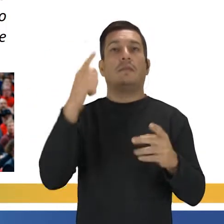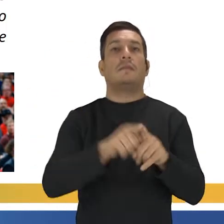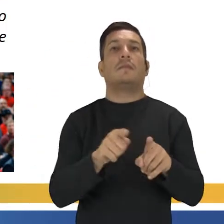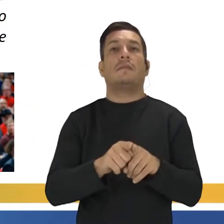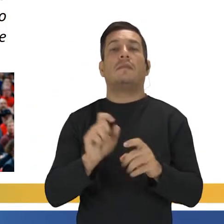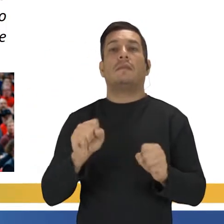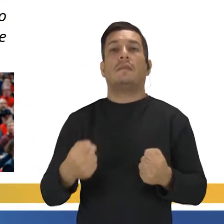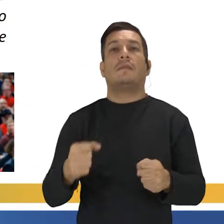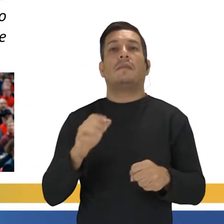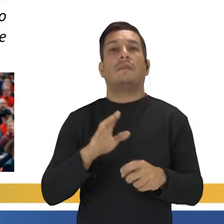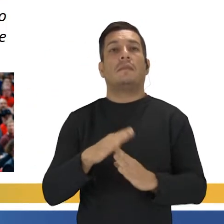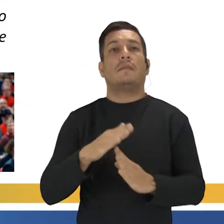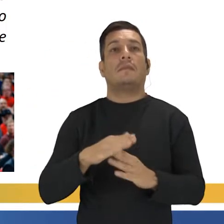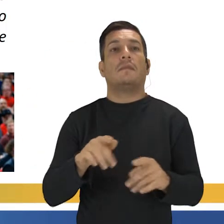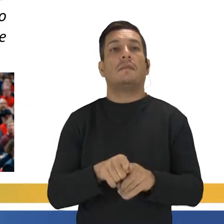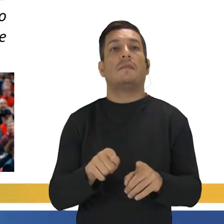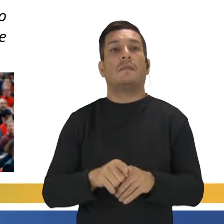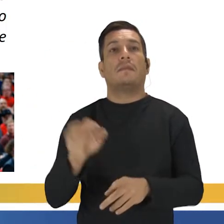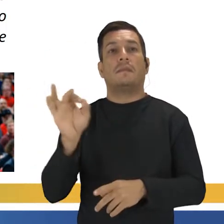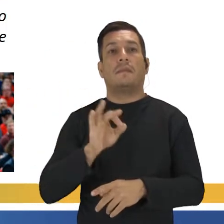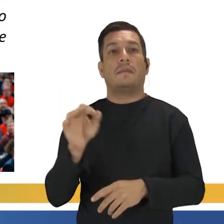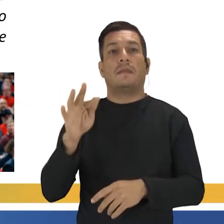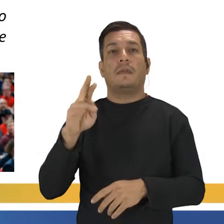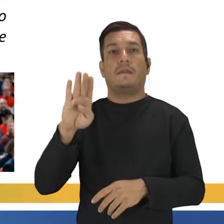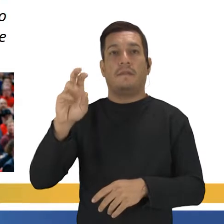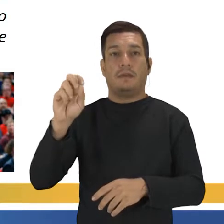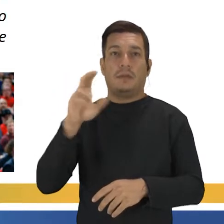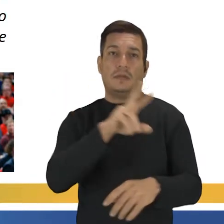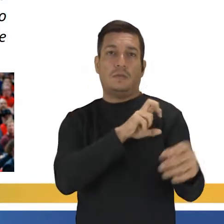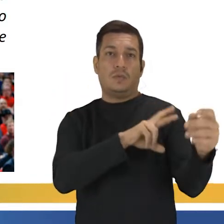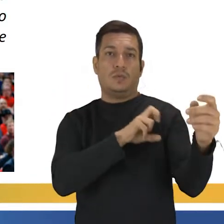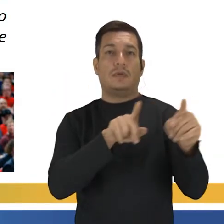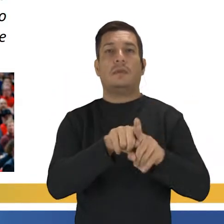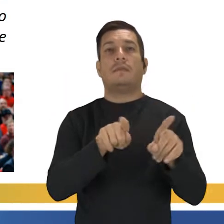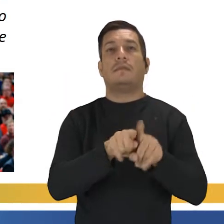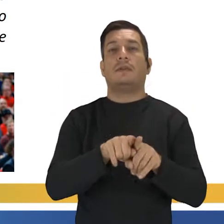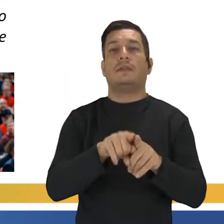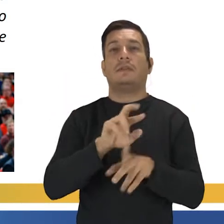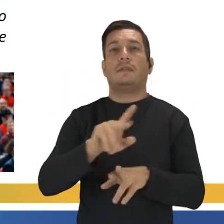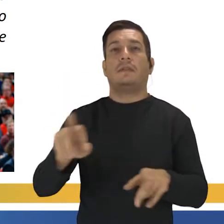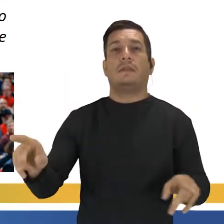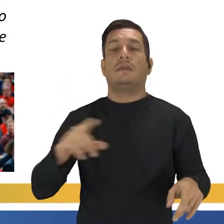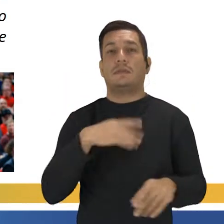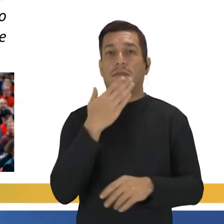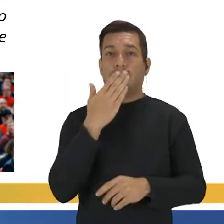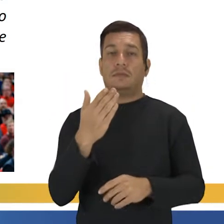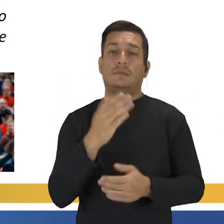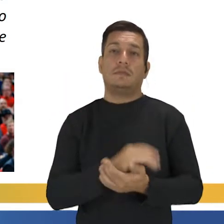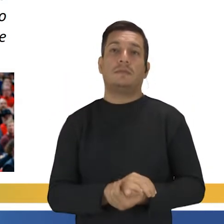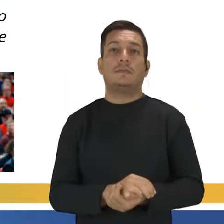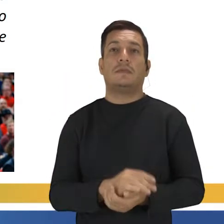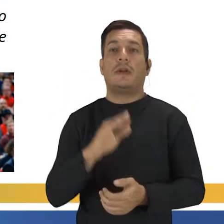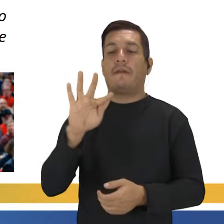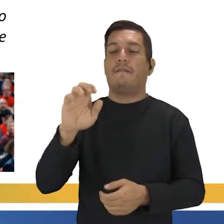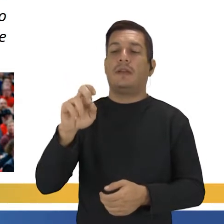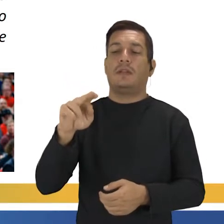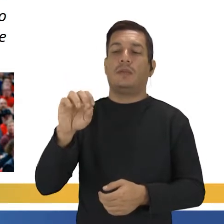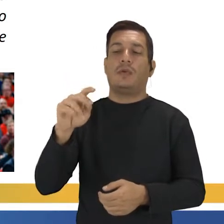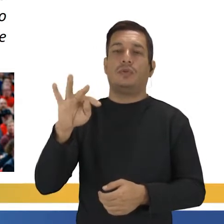Tá? O que é? O genótipo é o responsável pelo potencial do atleta. Isso inclui fatores como